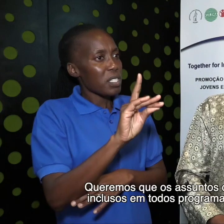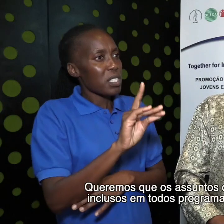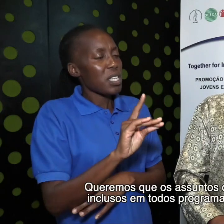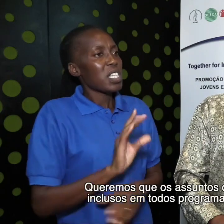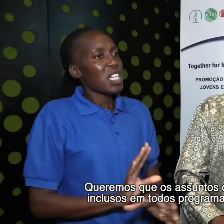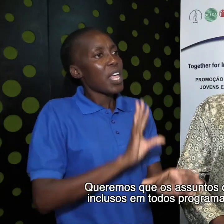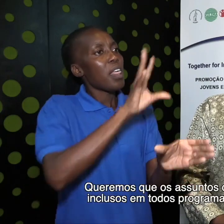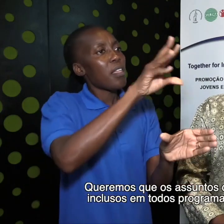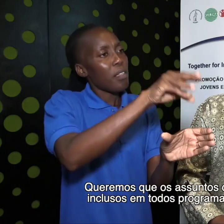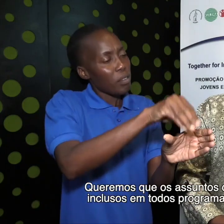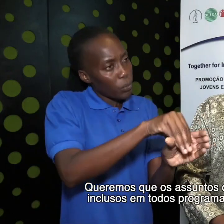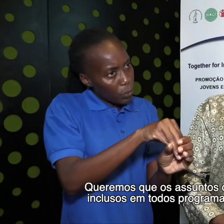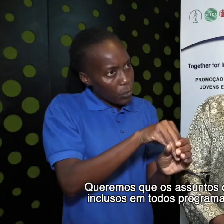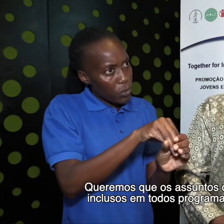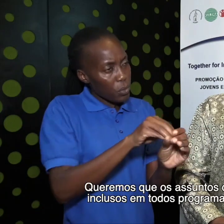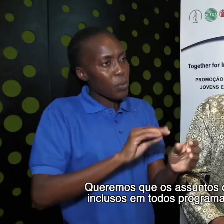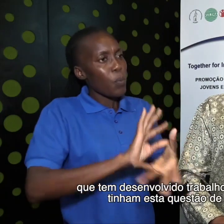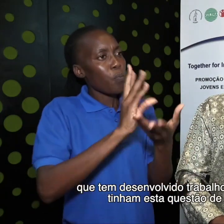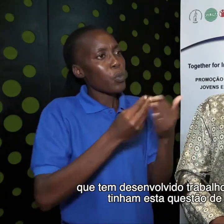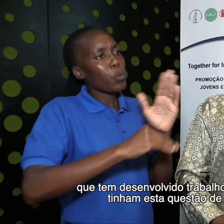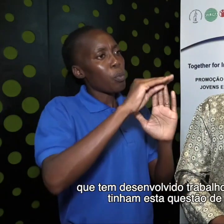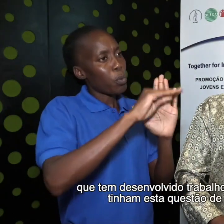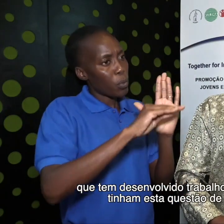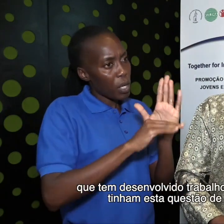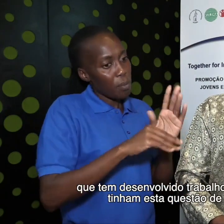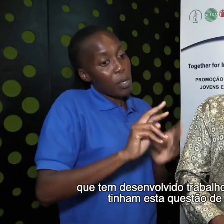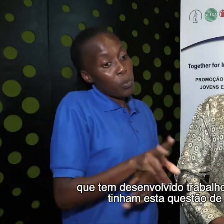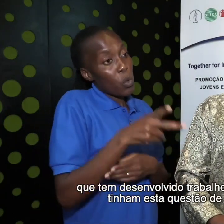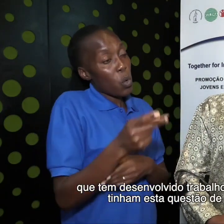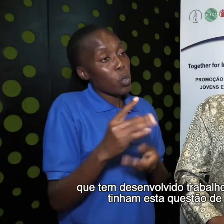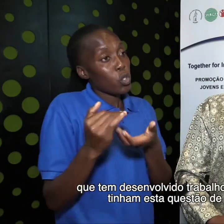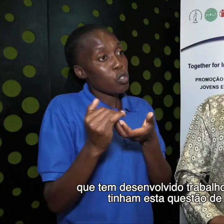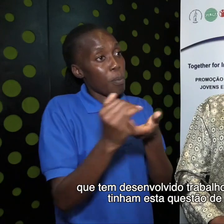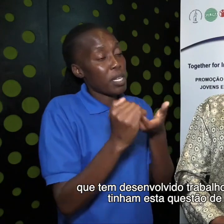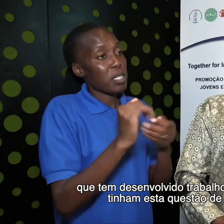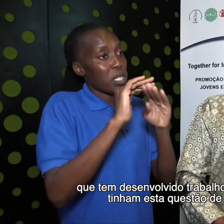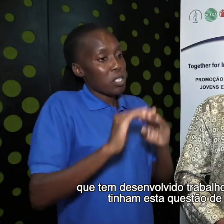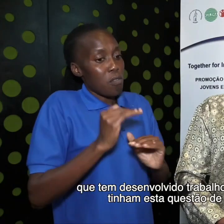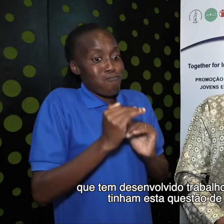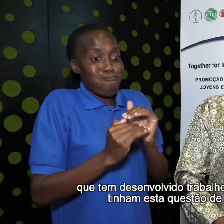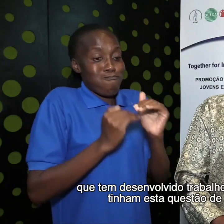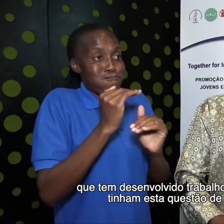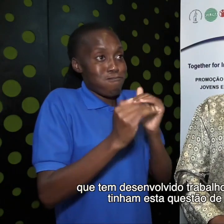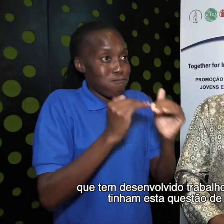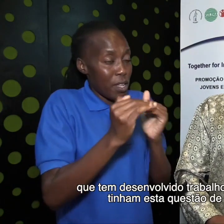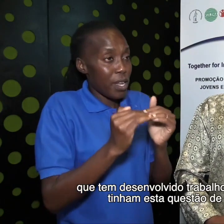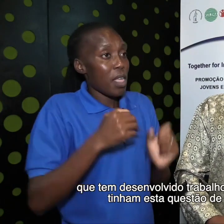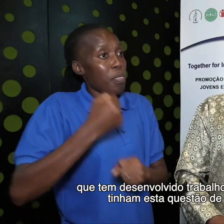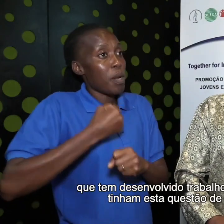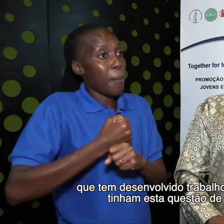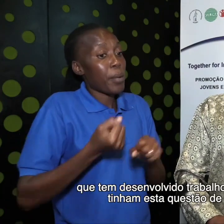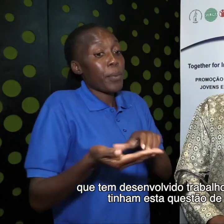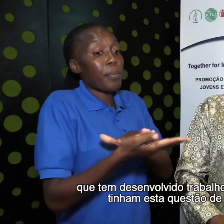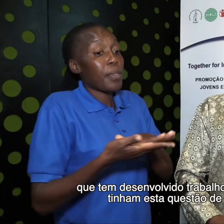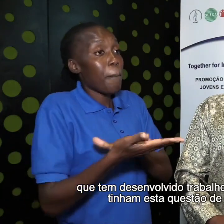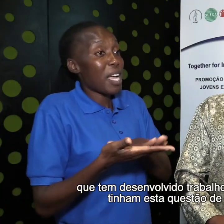inclusos em todos os programas de outros parceiros que têm desenvolvido trabalhos de base, mas